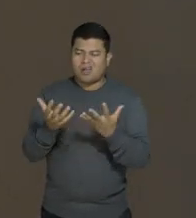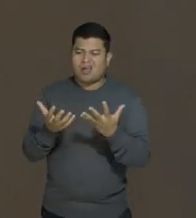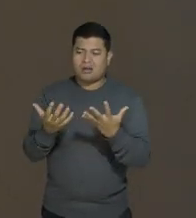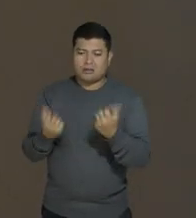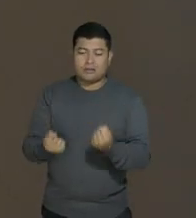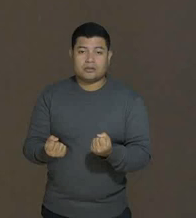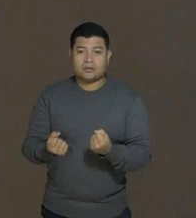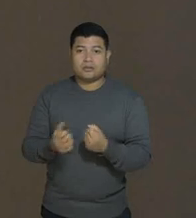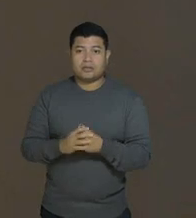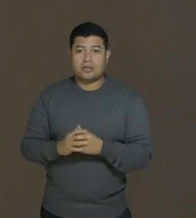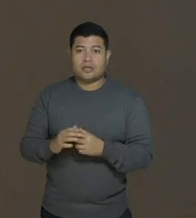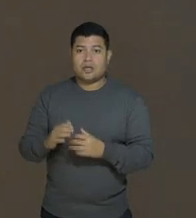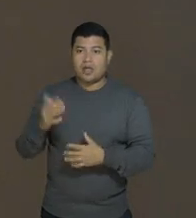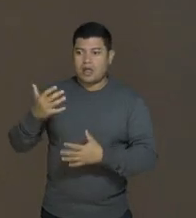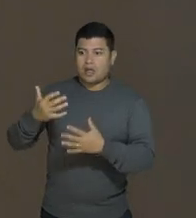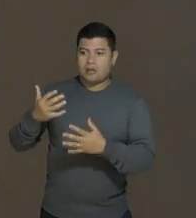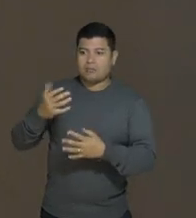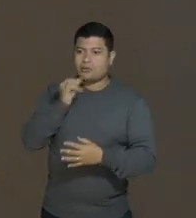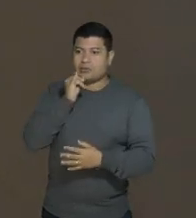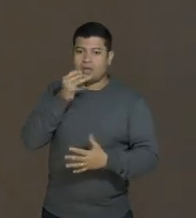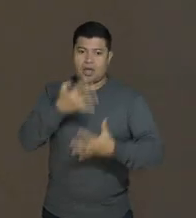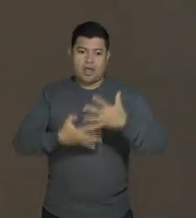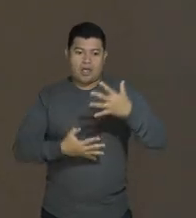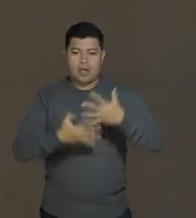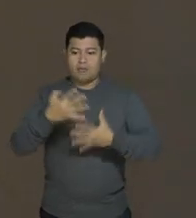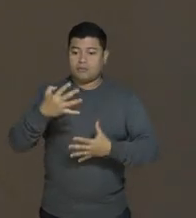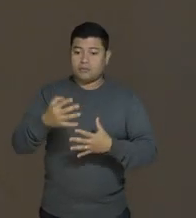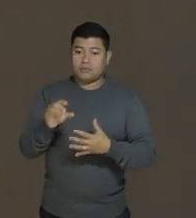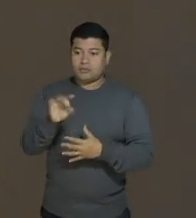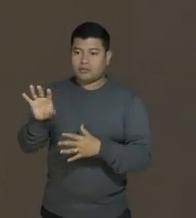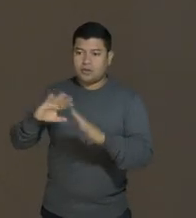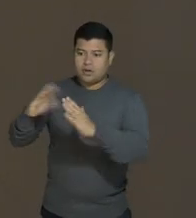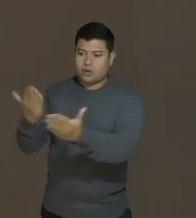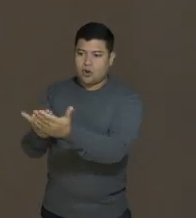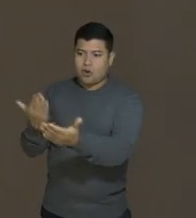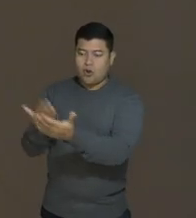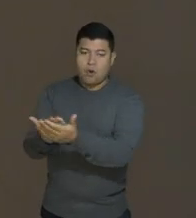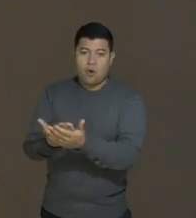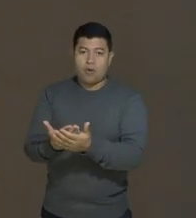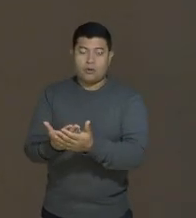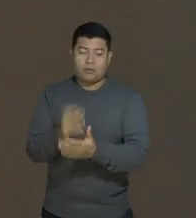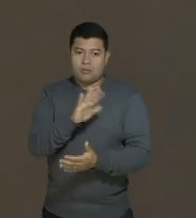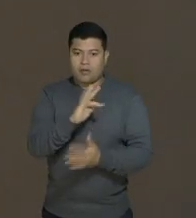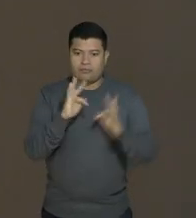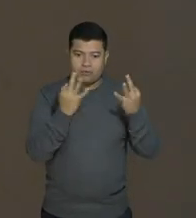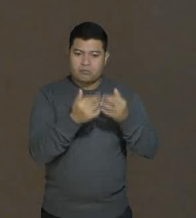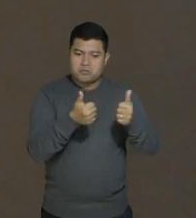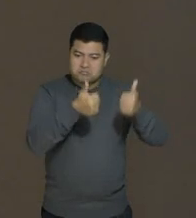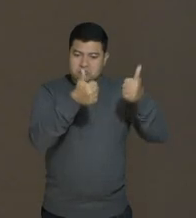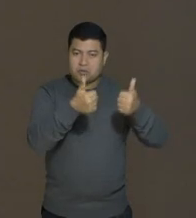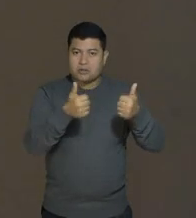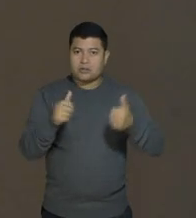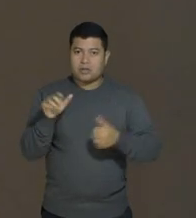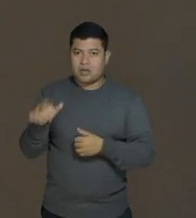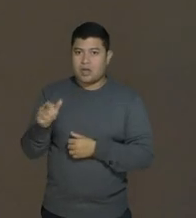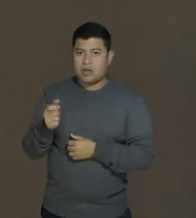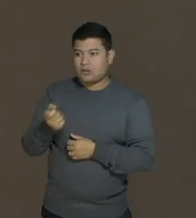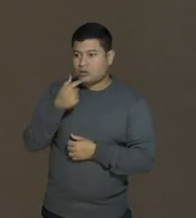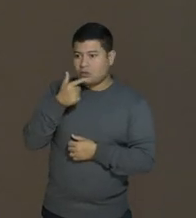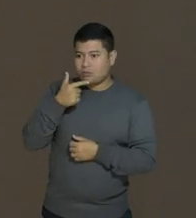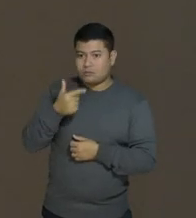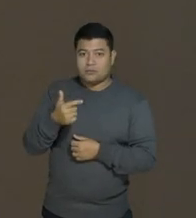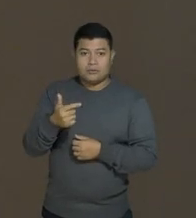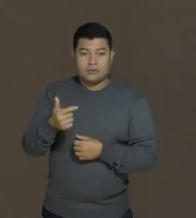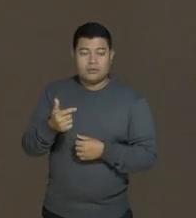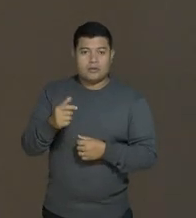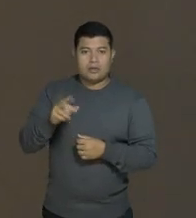escola, não está atrapalhando a vida pessoal dele na família ou na vida social, ele só toma de segunda a sexta. Ele não precisa tomar sábado, domingo